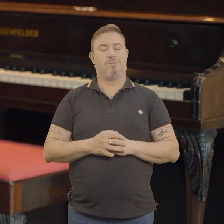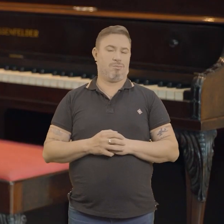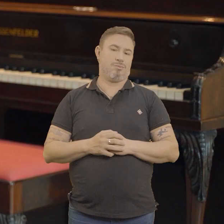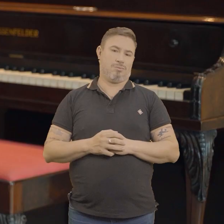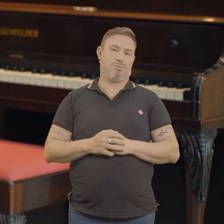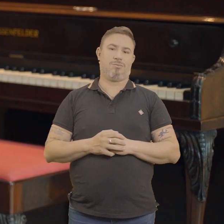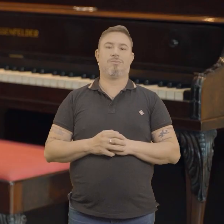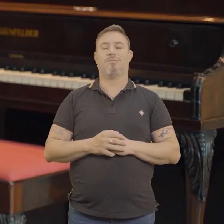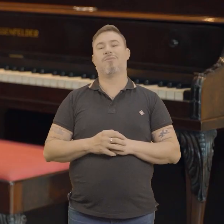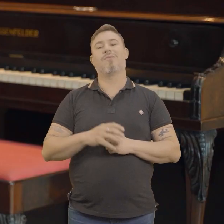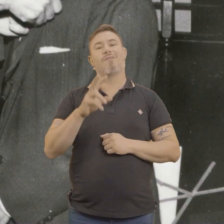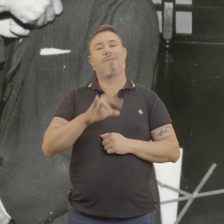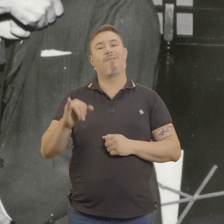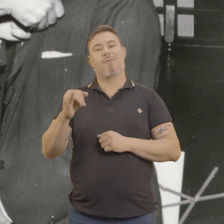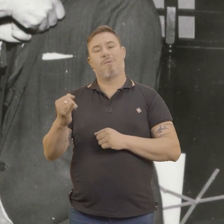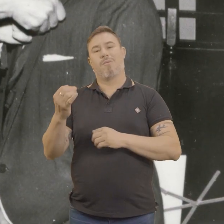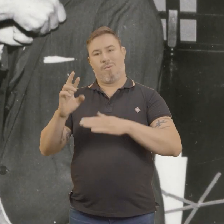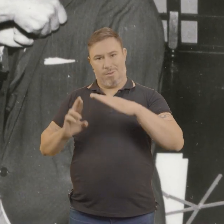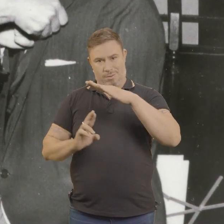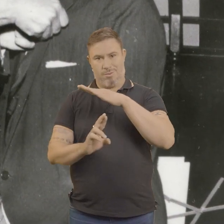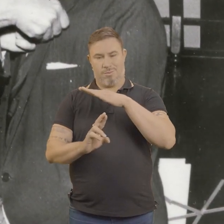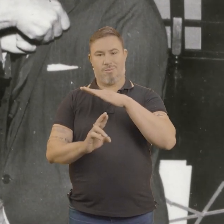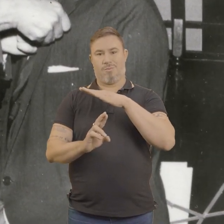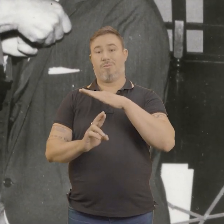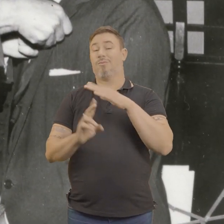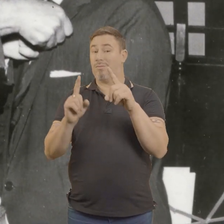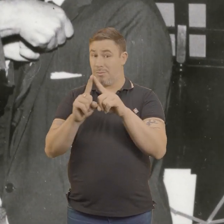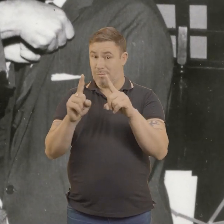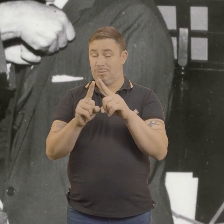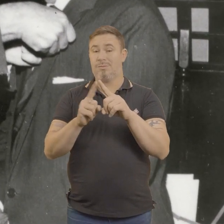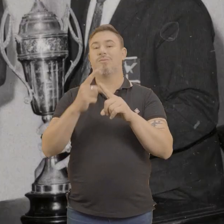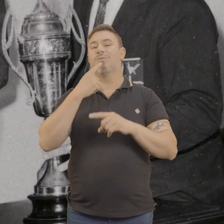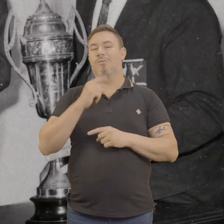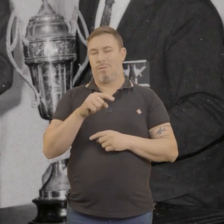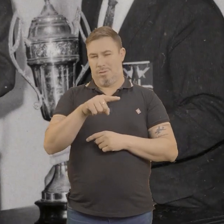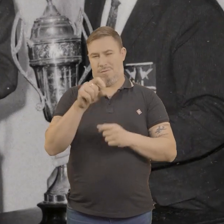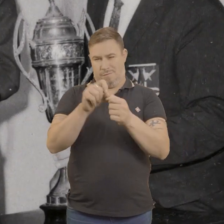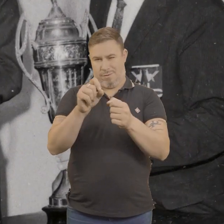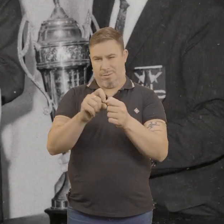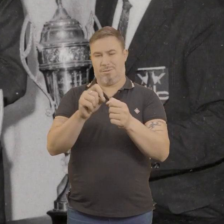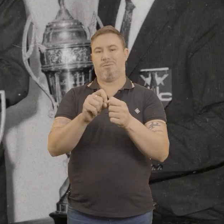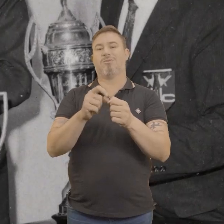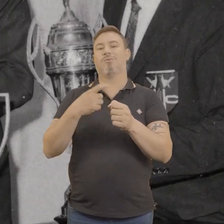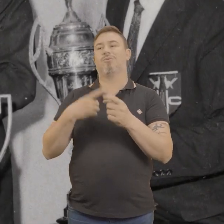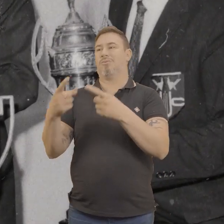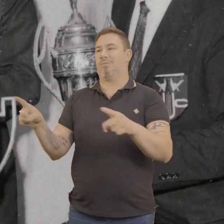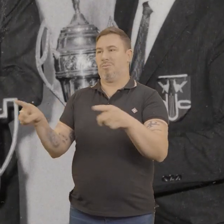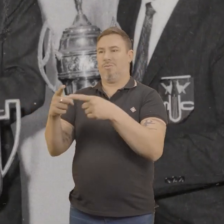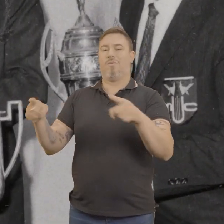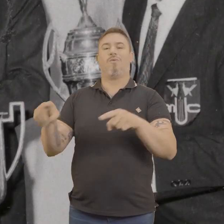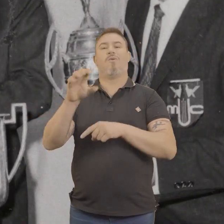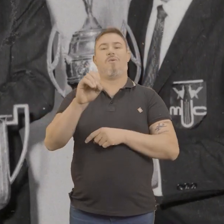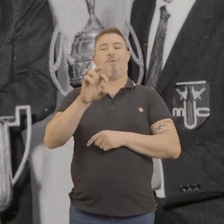do reitor Martins Filho e de uma aproximação que ele fez com o maestro Orlando